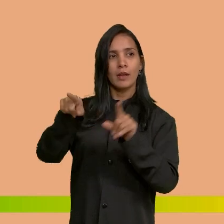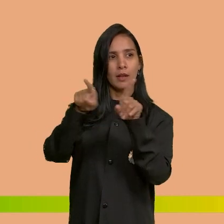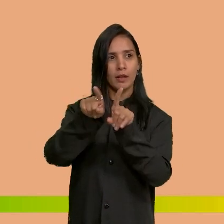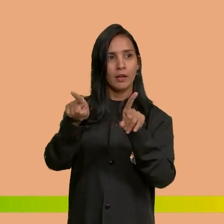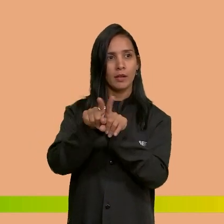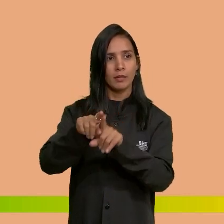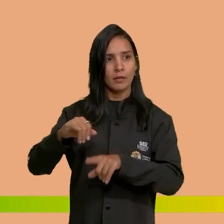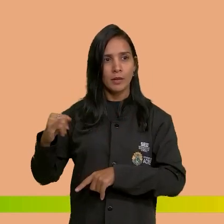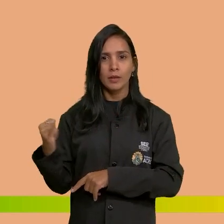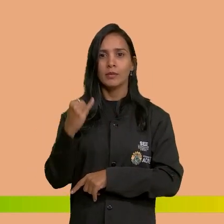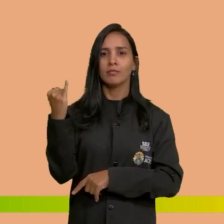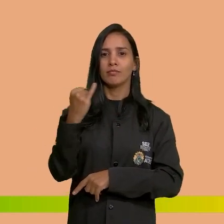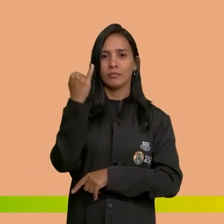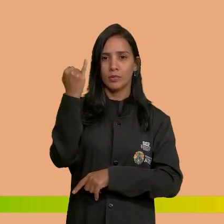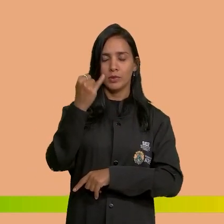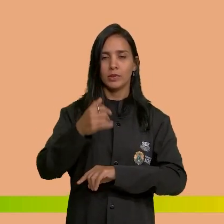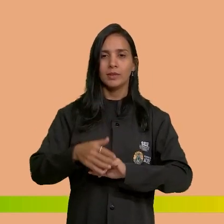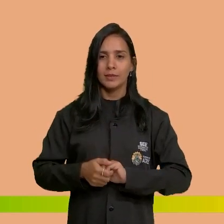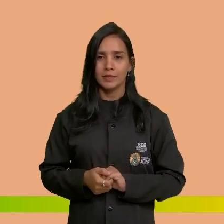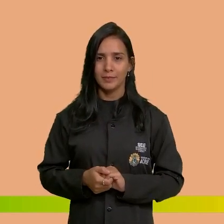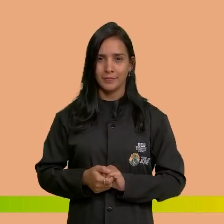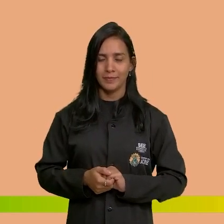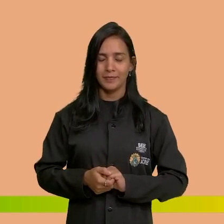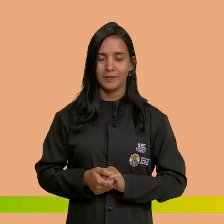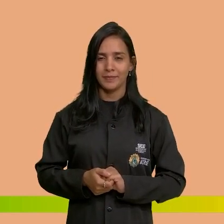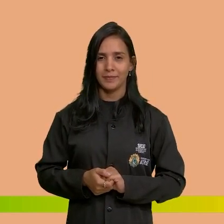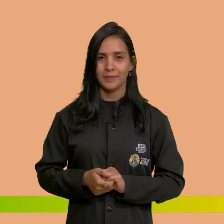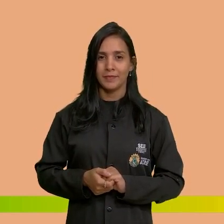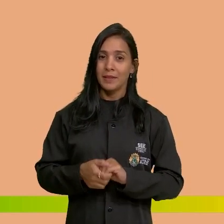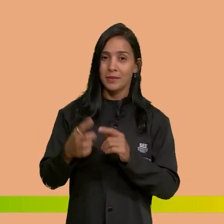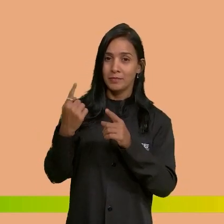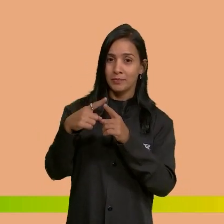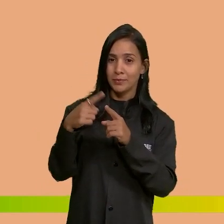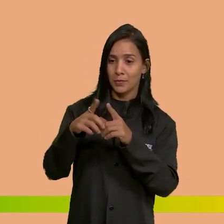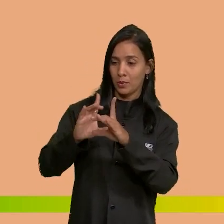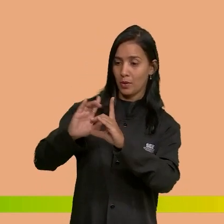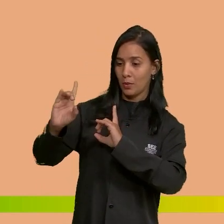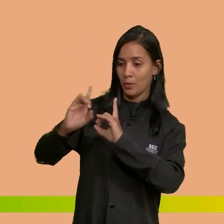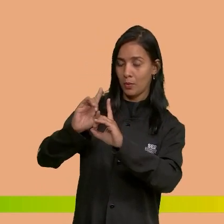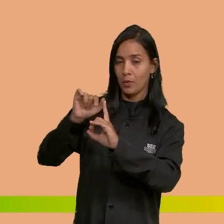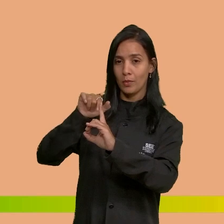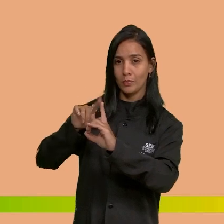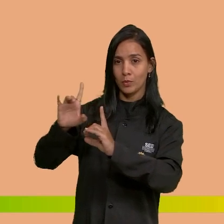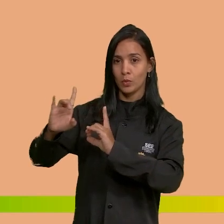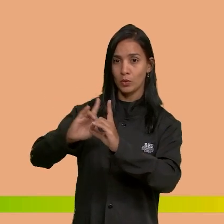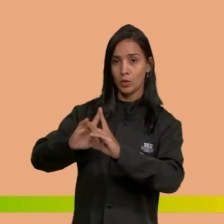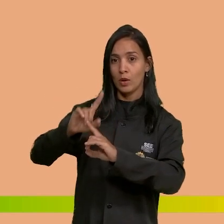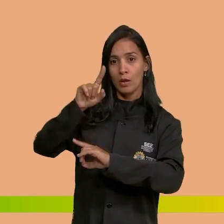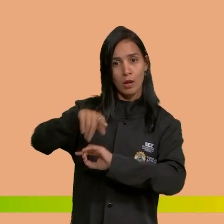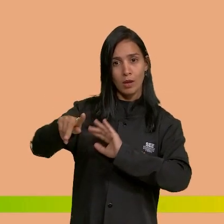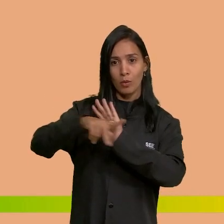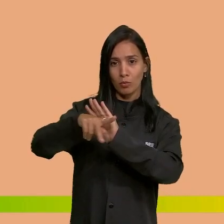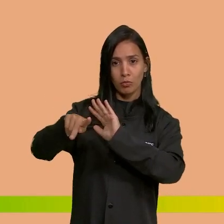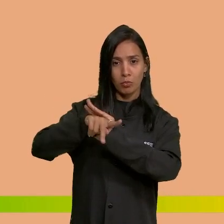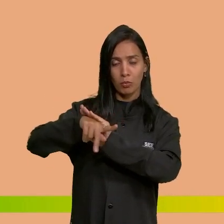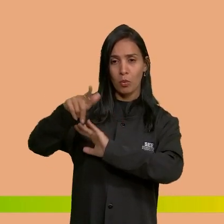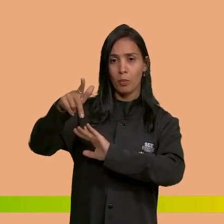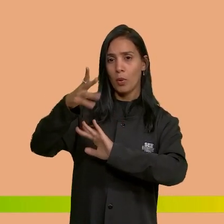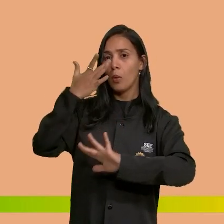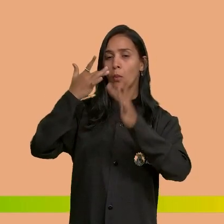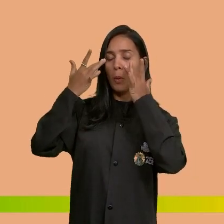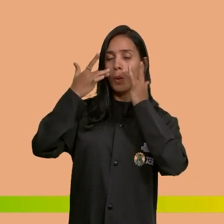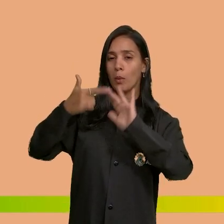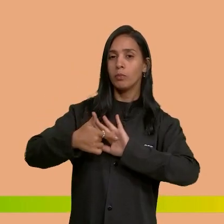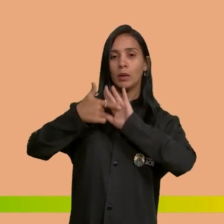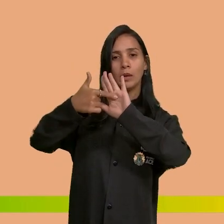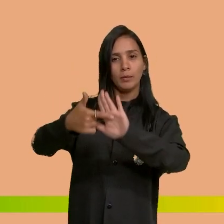desenvolvimento da trama. Ou seja, esses diálogos são, né, o próprio espetáculo,